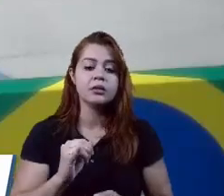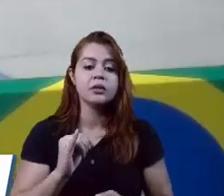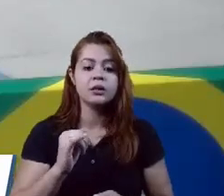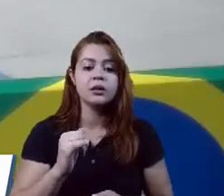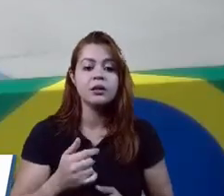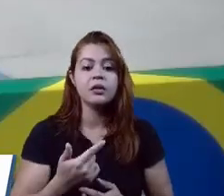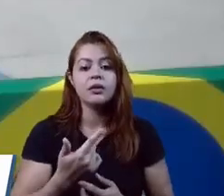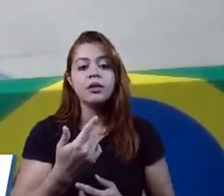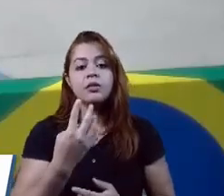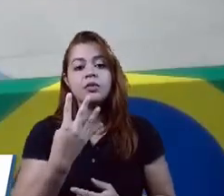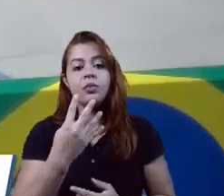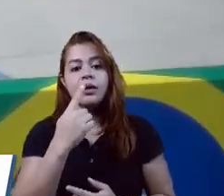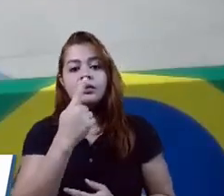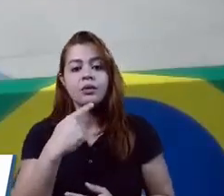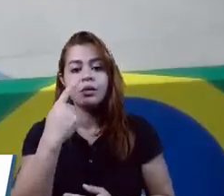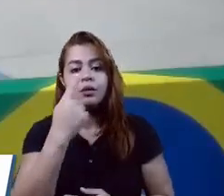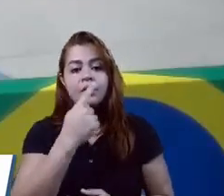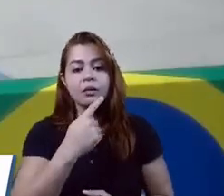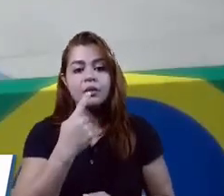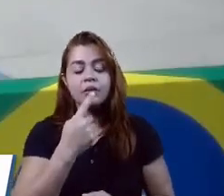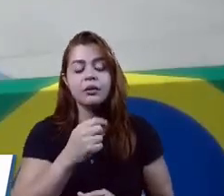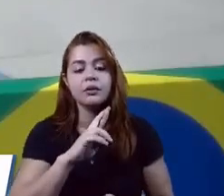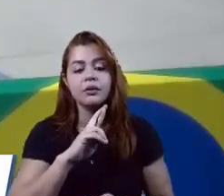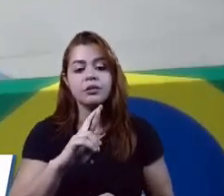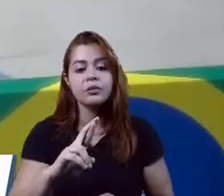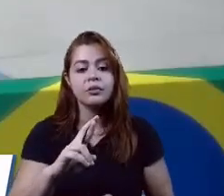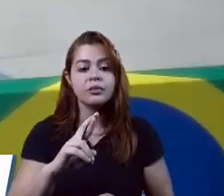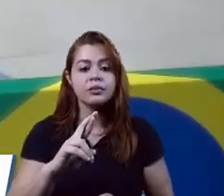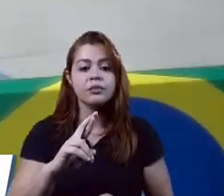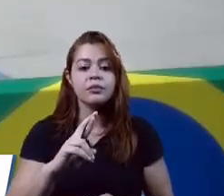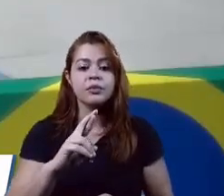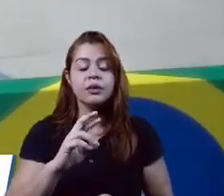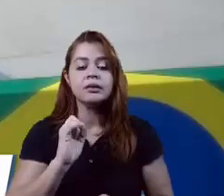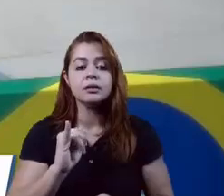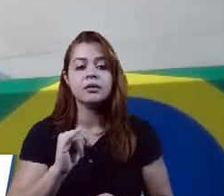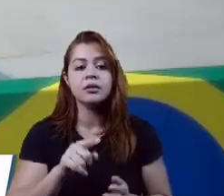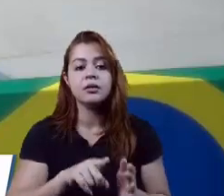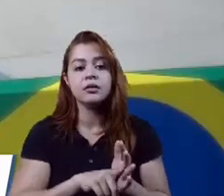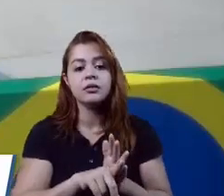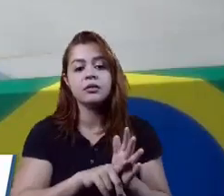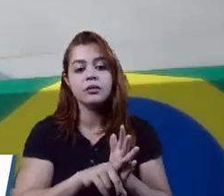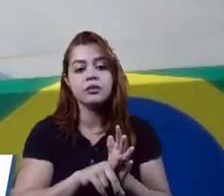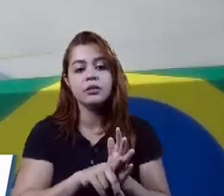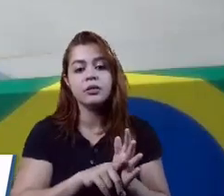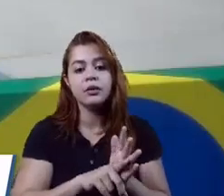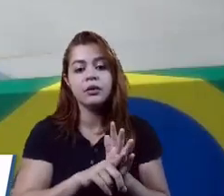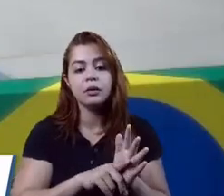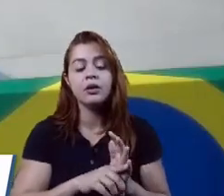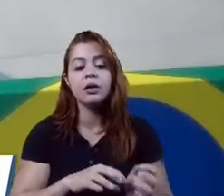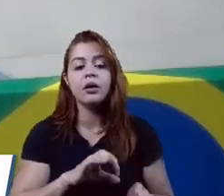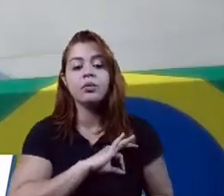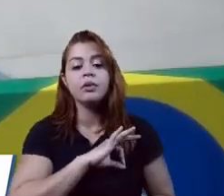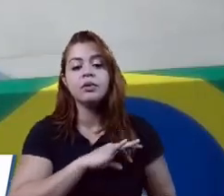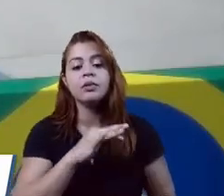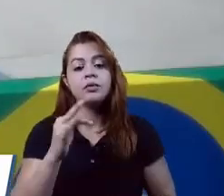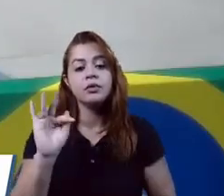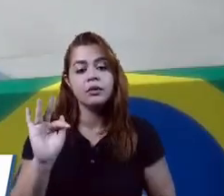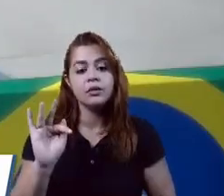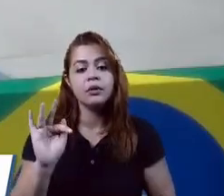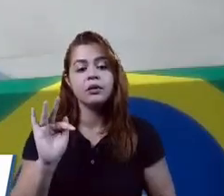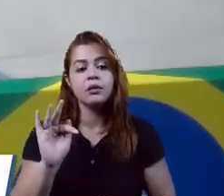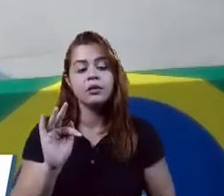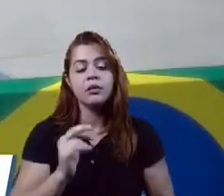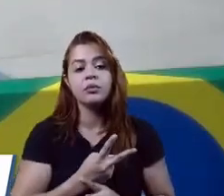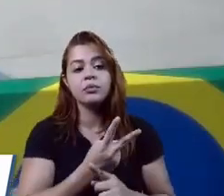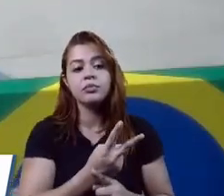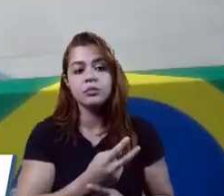tivesse sendo investigado, já tivesse a Polícia Federal em cima, buscando essas informações. Imagina se